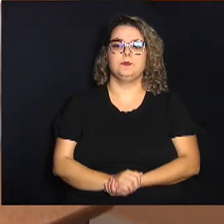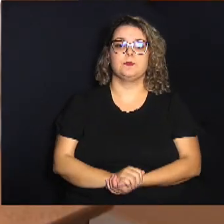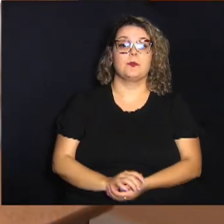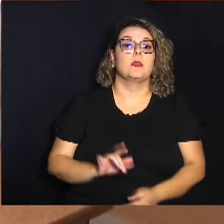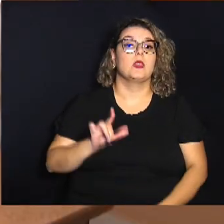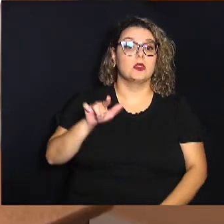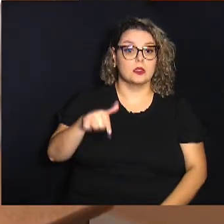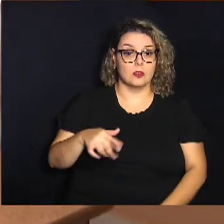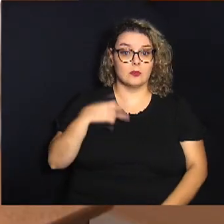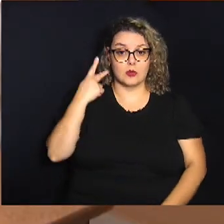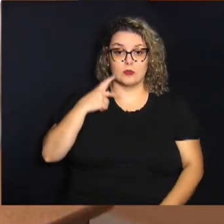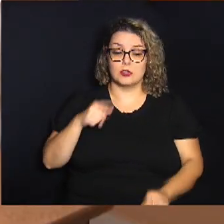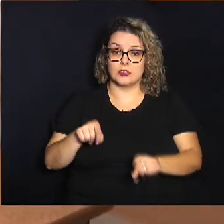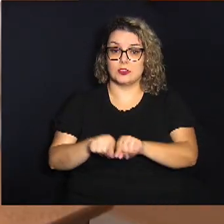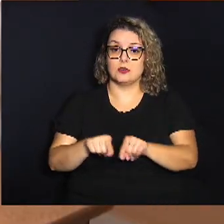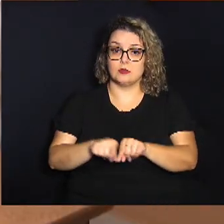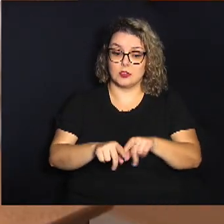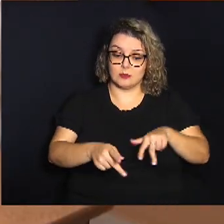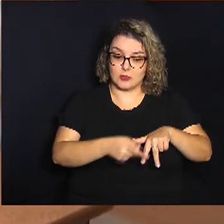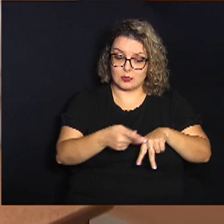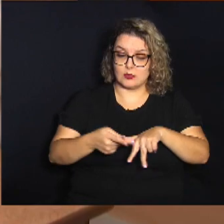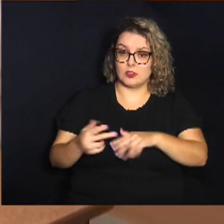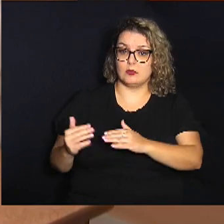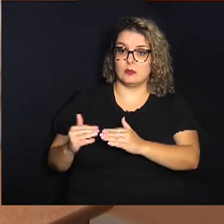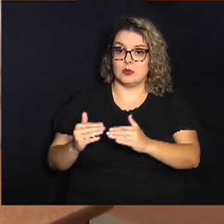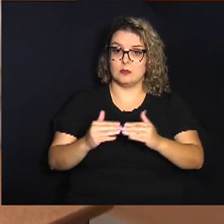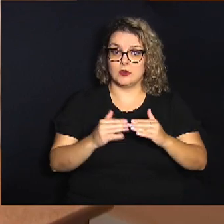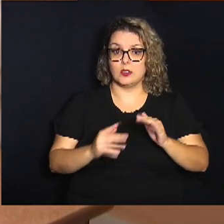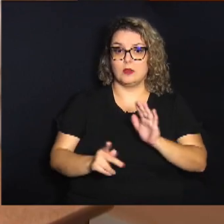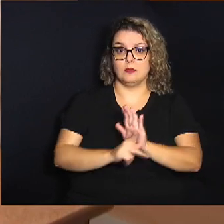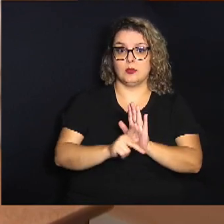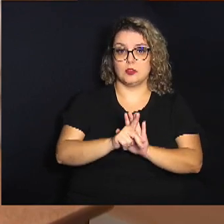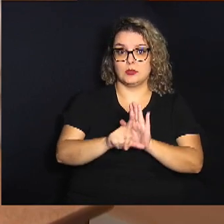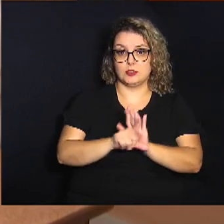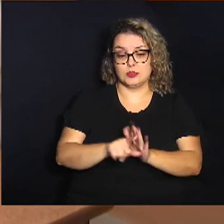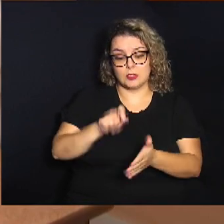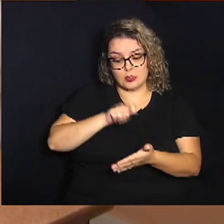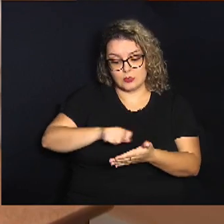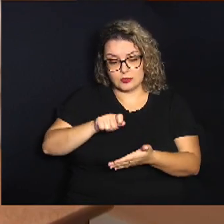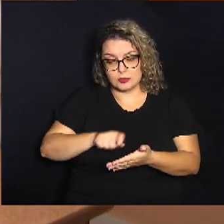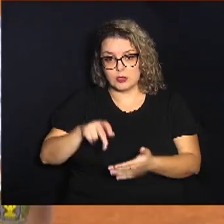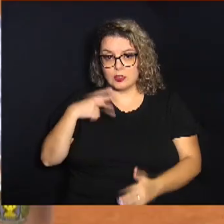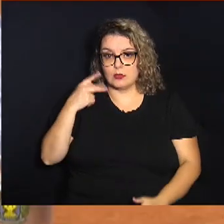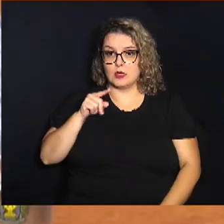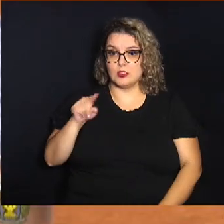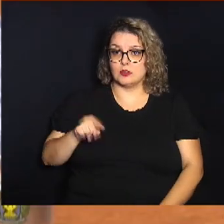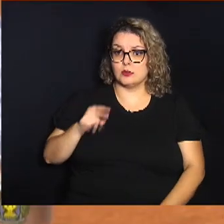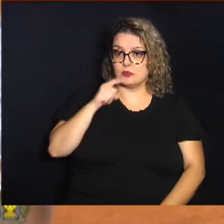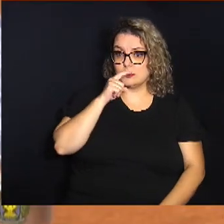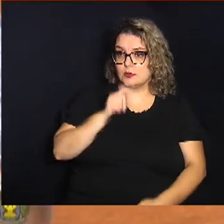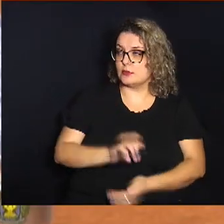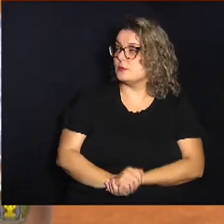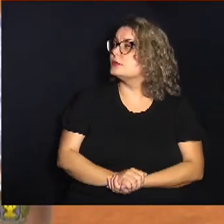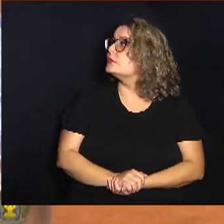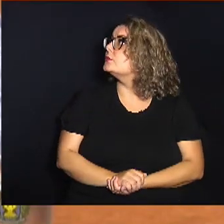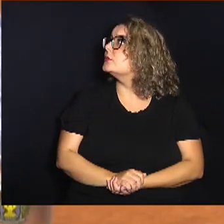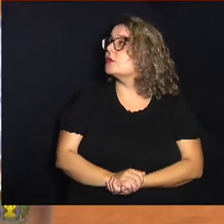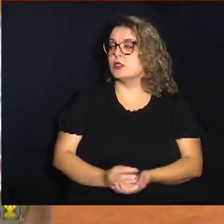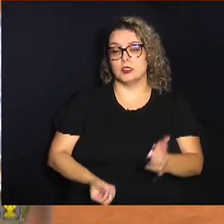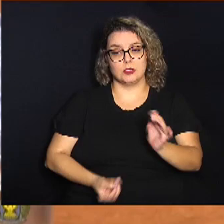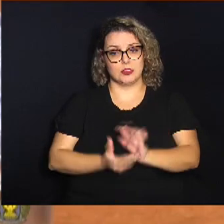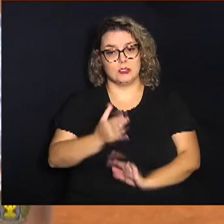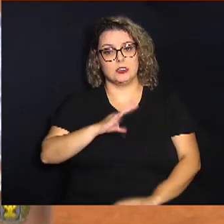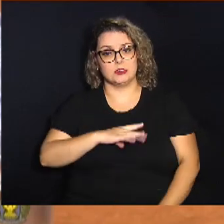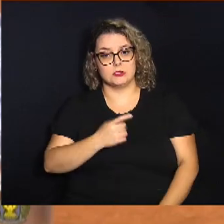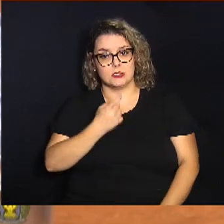vereadores também deram parecer favorável ao projeto de lei de autoria do vereador Zé Carlos. que institui no município de